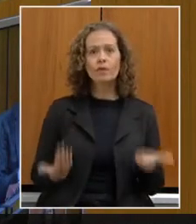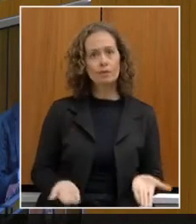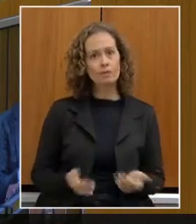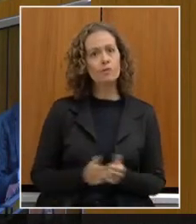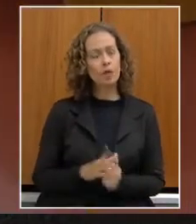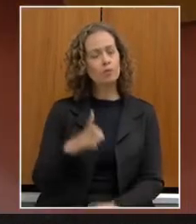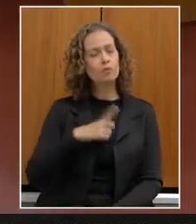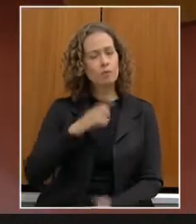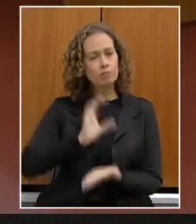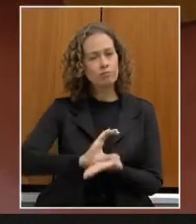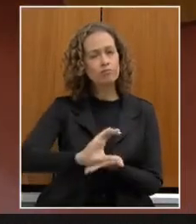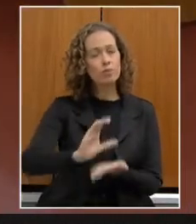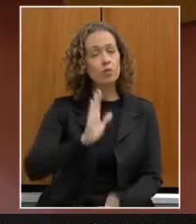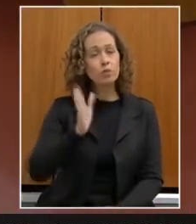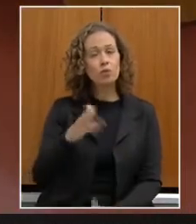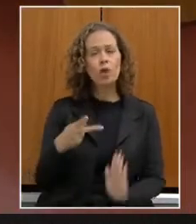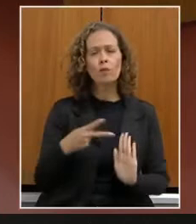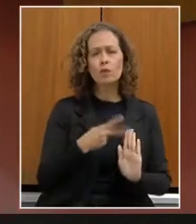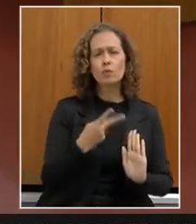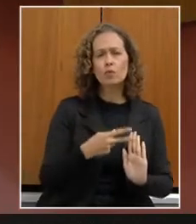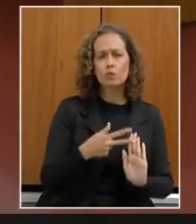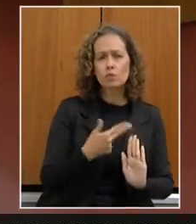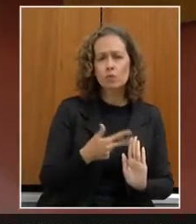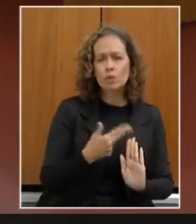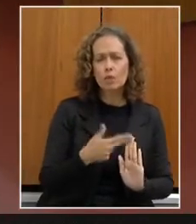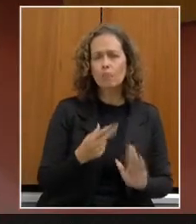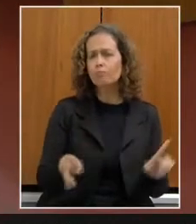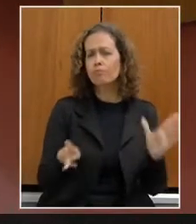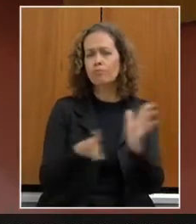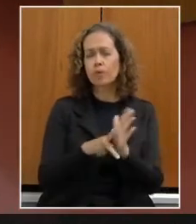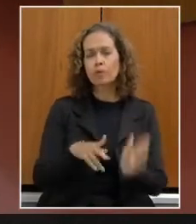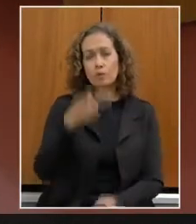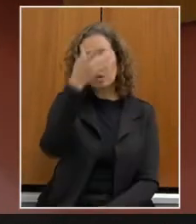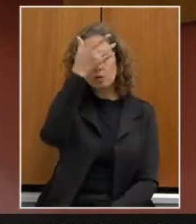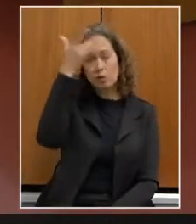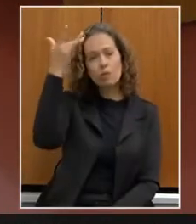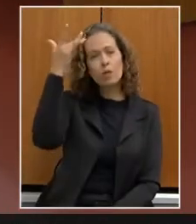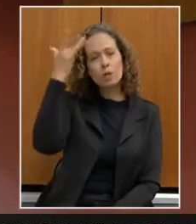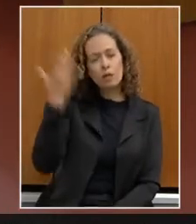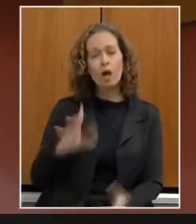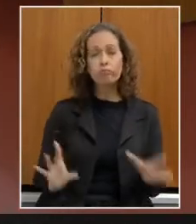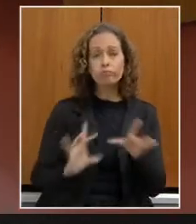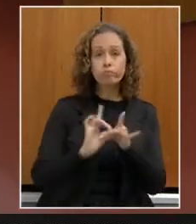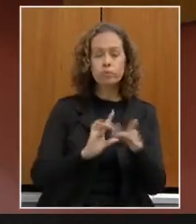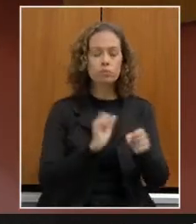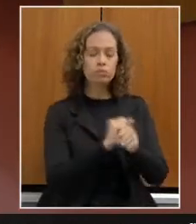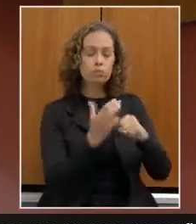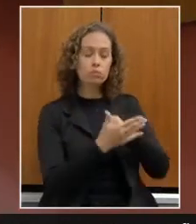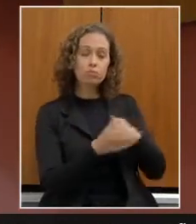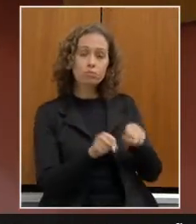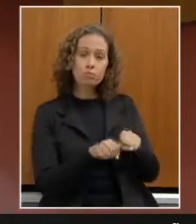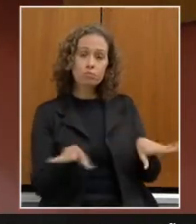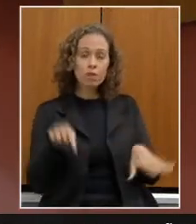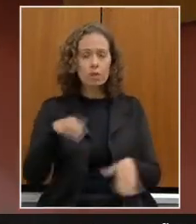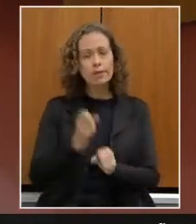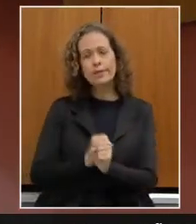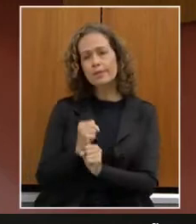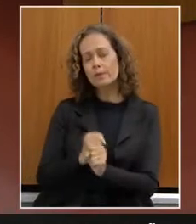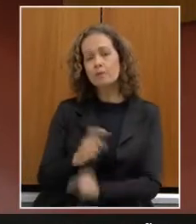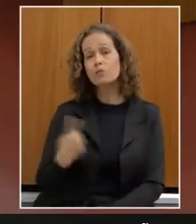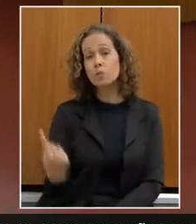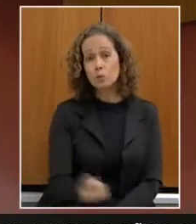investimento já houve uma resolução para a saúde mental vinculada ao covid este ano e estamos também